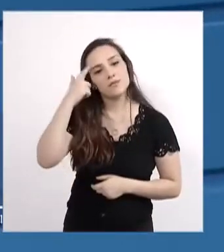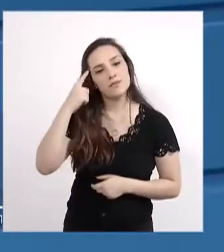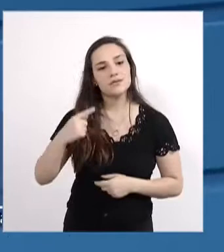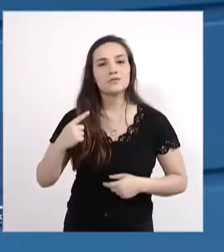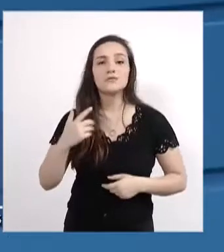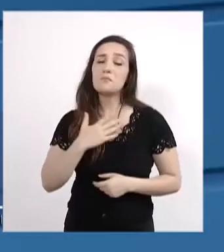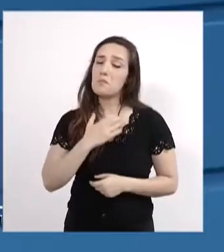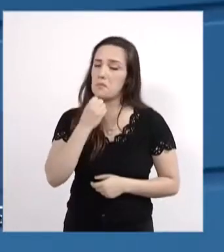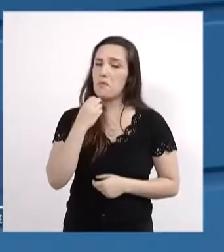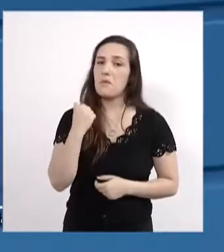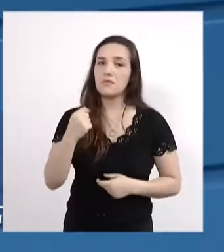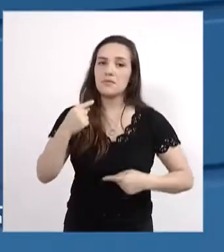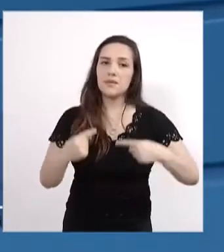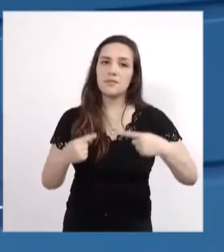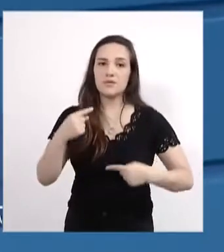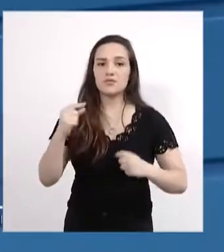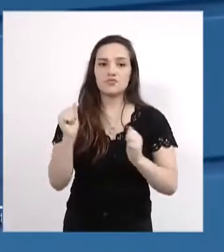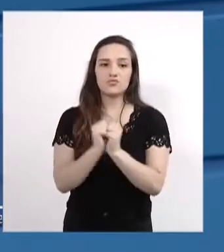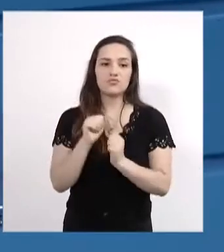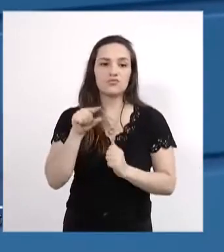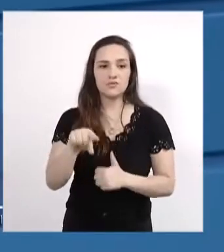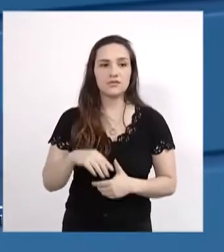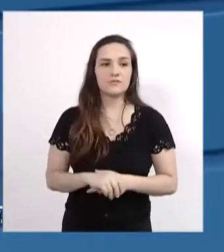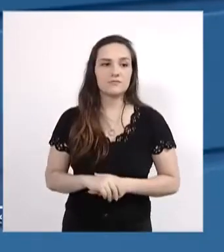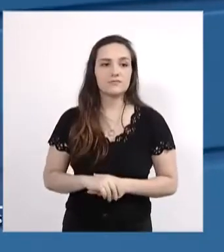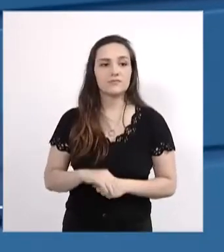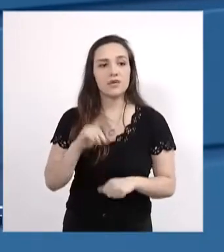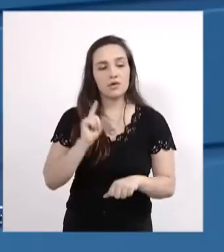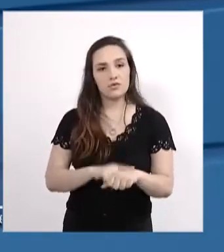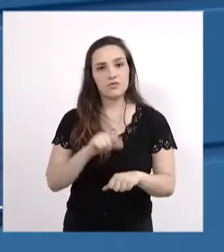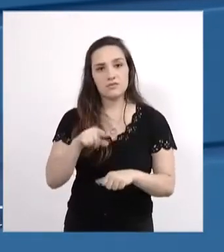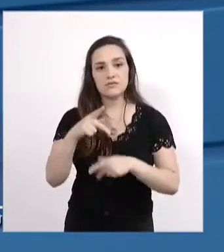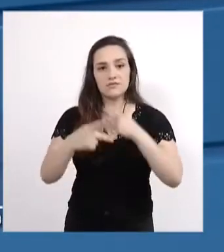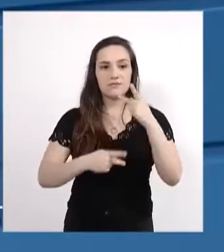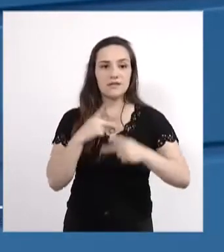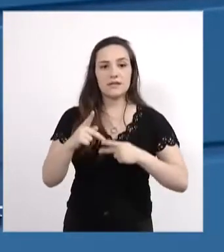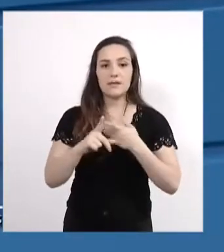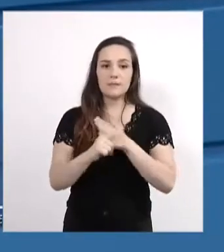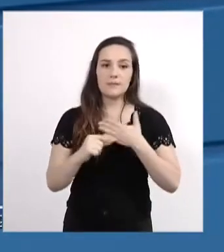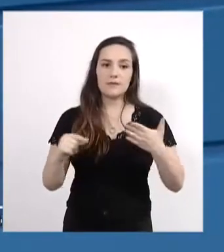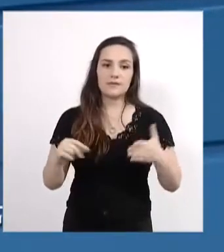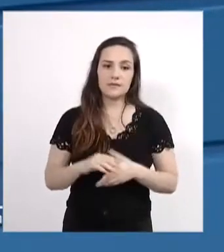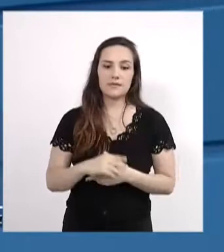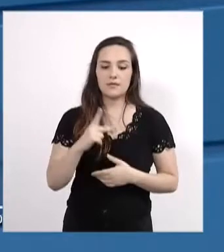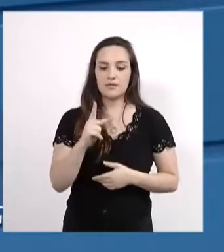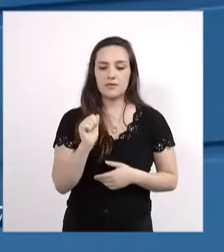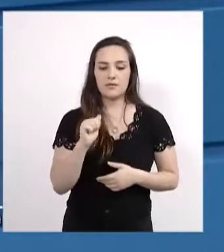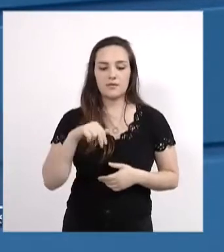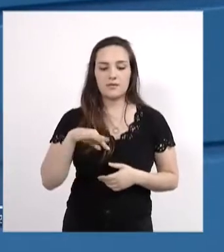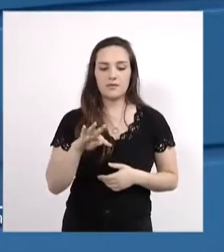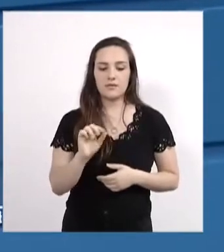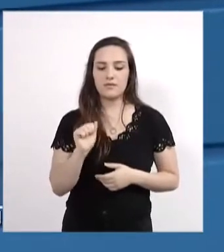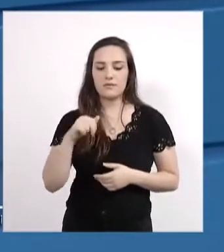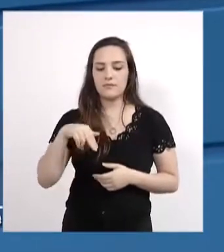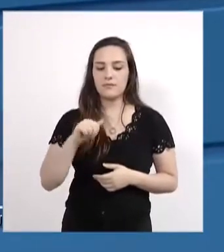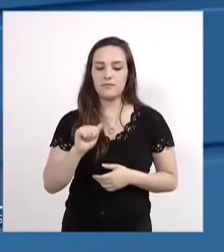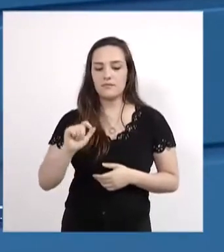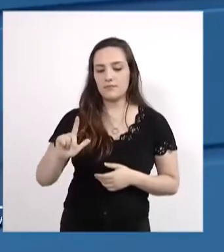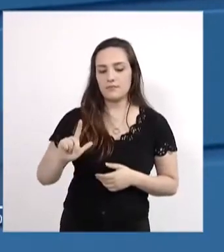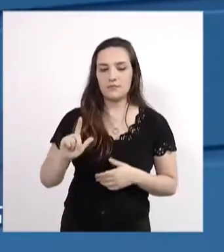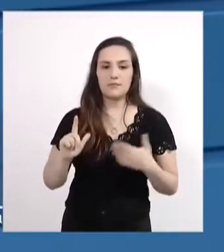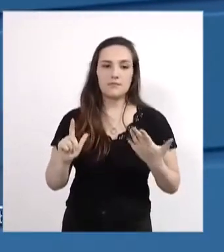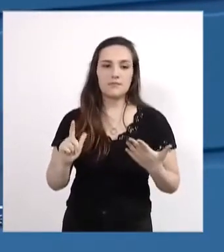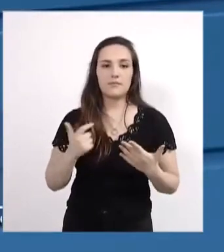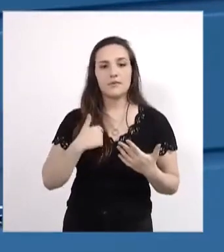Excelência. Quando Vossa Excelência coloca Pantanal, talvez o senhor